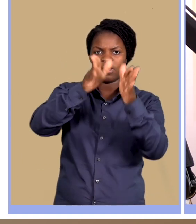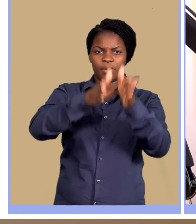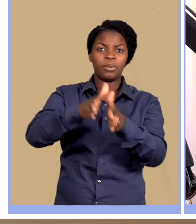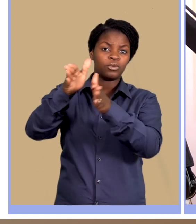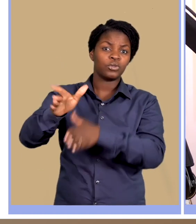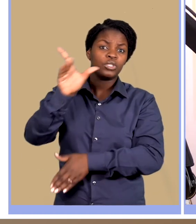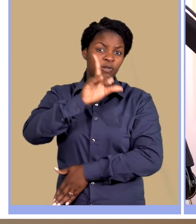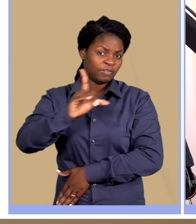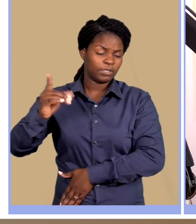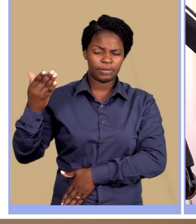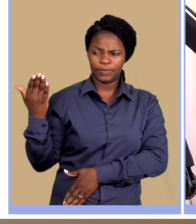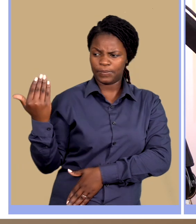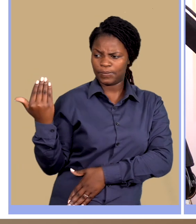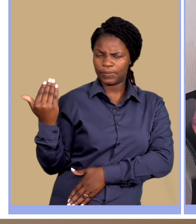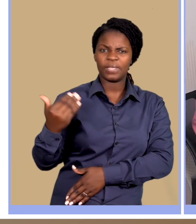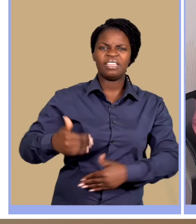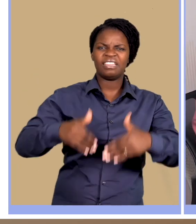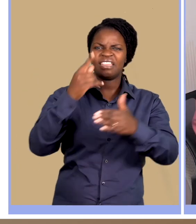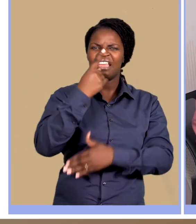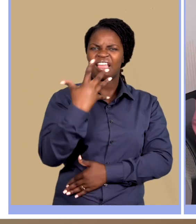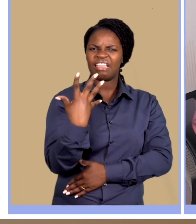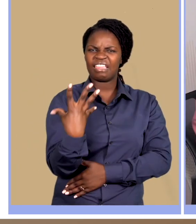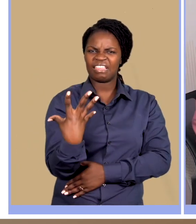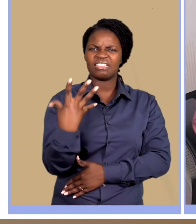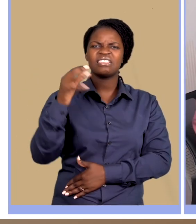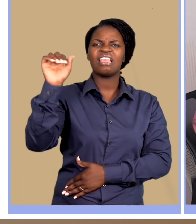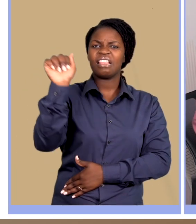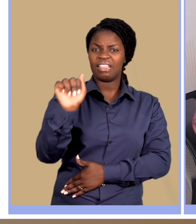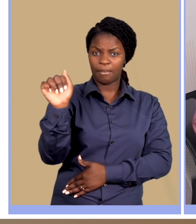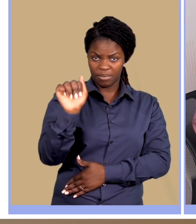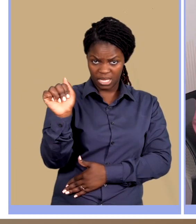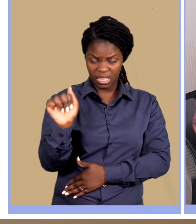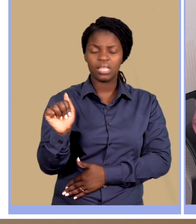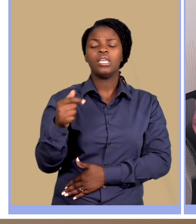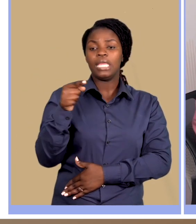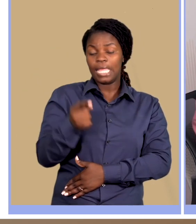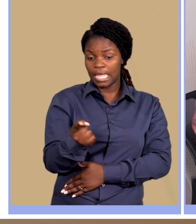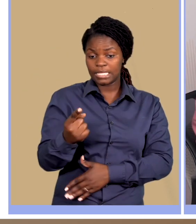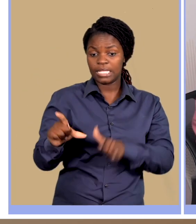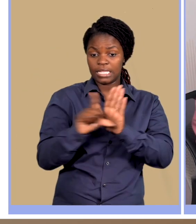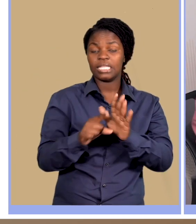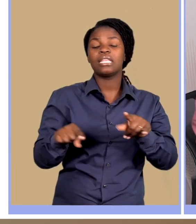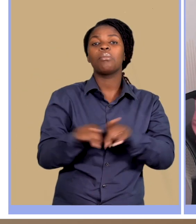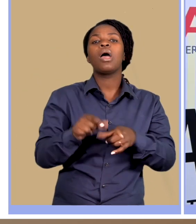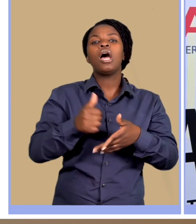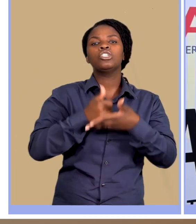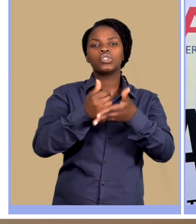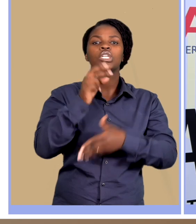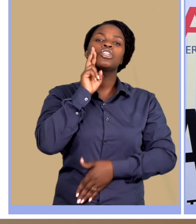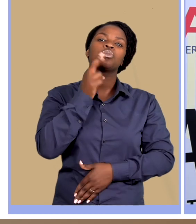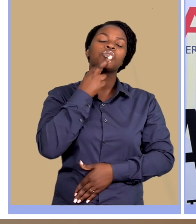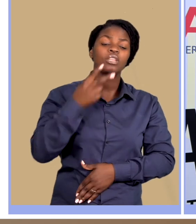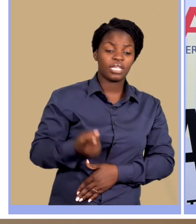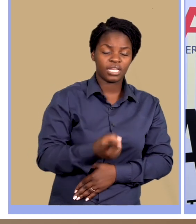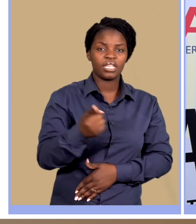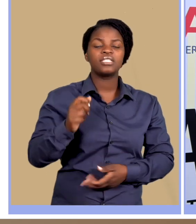Deficiência, que foi aprovada a 15 de abril do presente ano, que também vem respeitar ou responder a esta